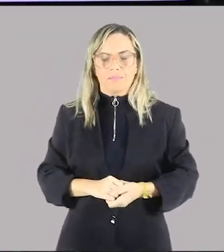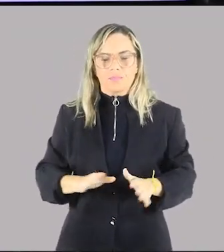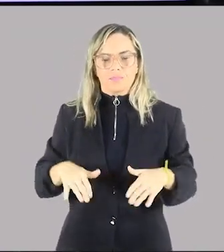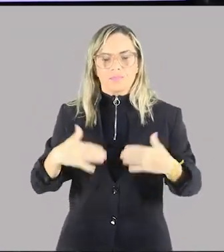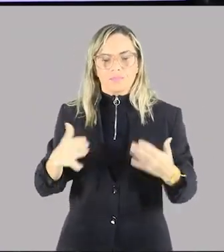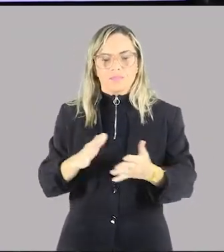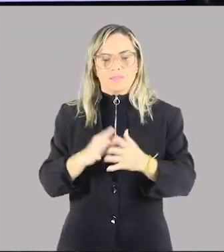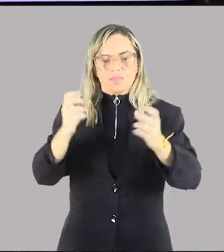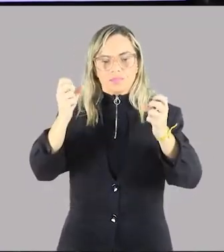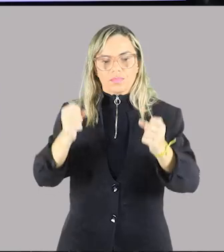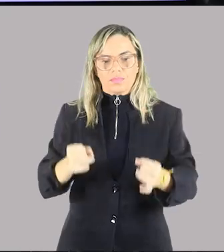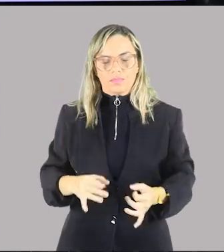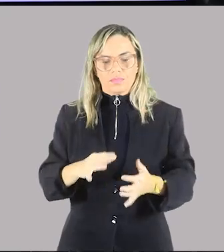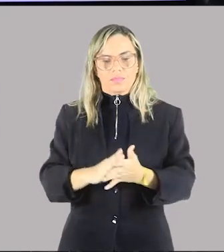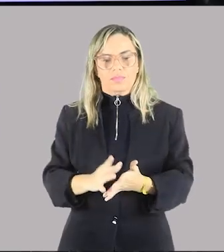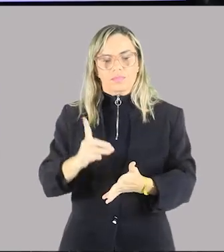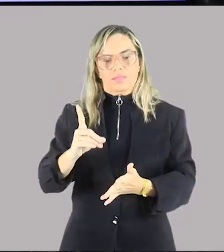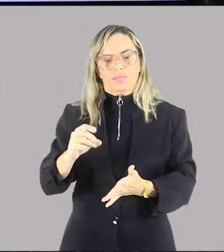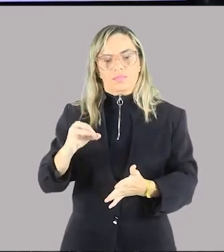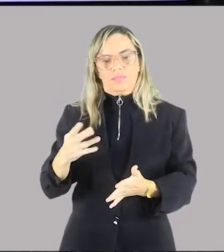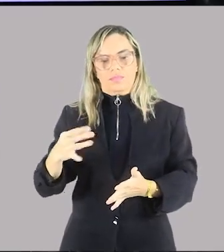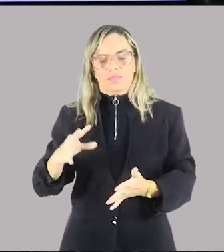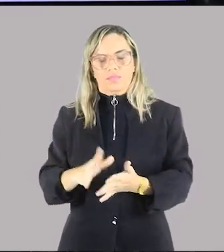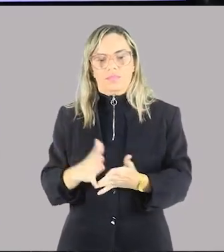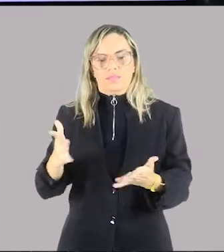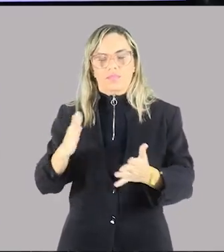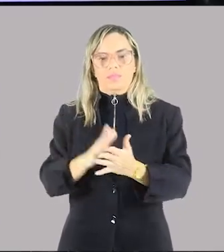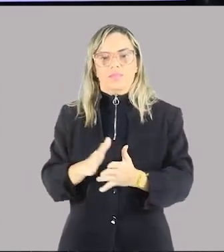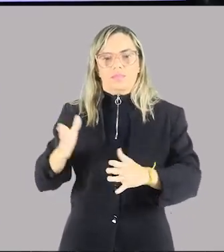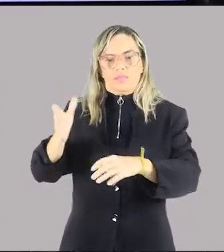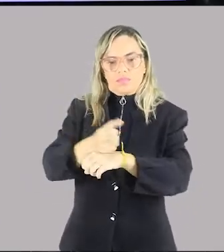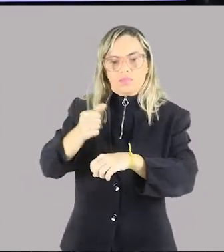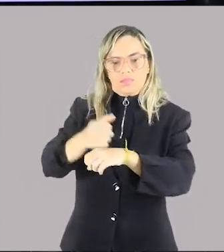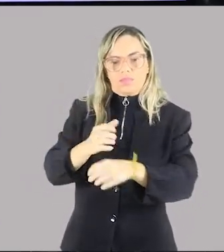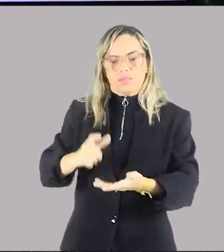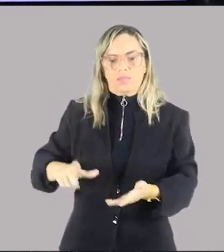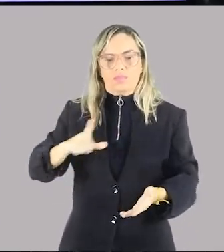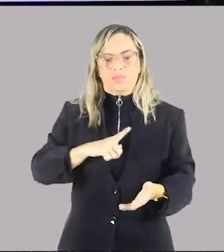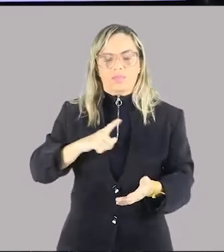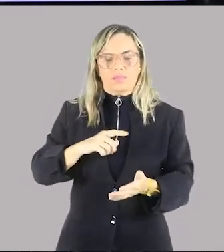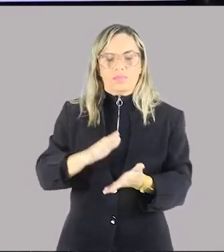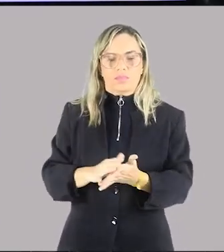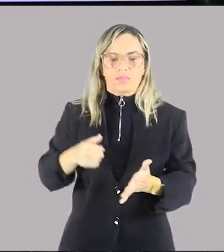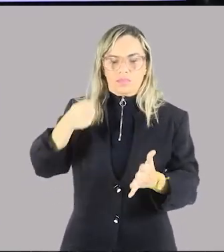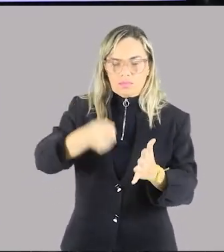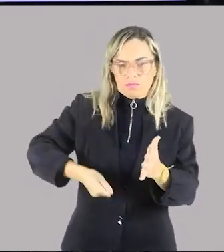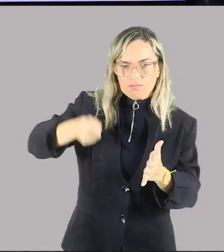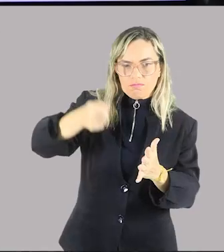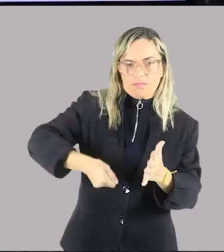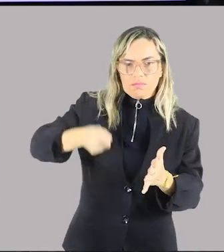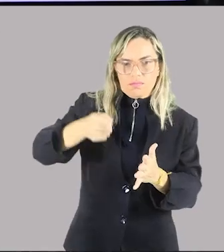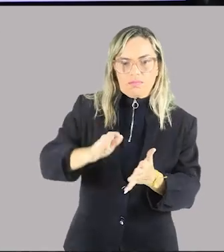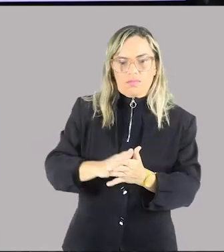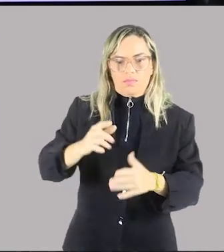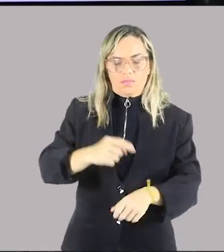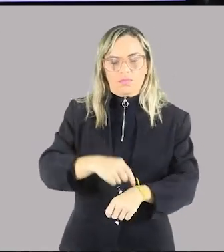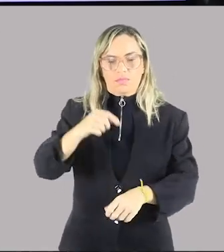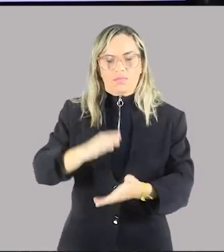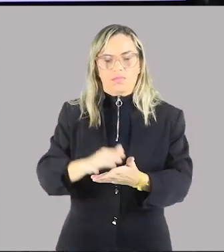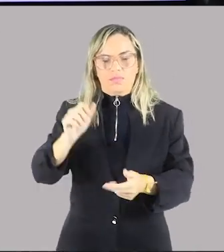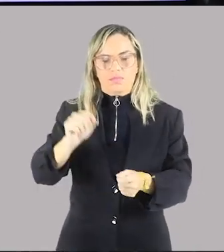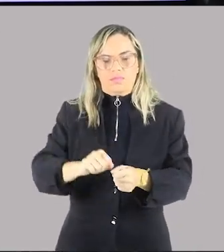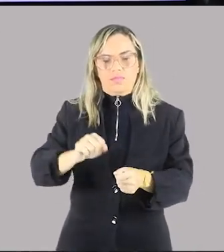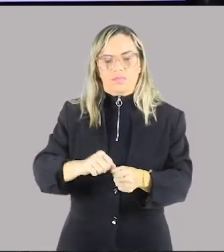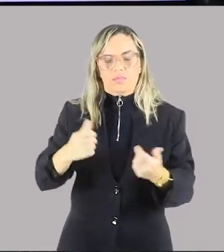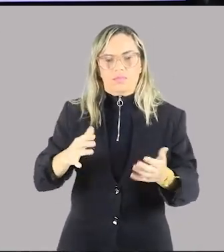eu falo de designados, são aqueles que são convocados. Eles têm obrigação de, momentaneamente, estarem ali exercendo uma função de